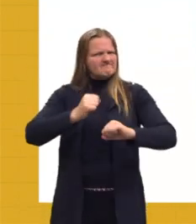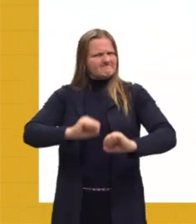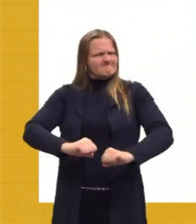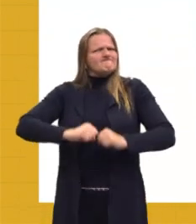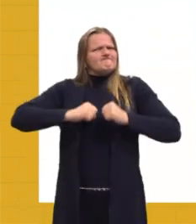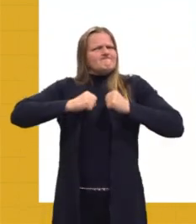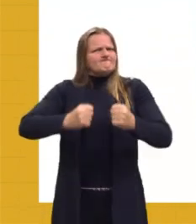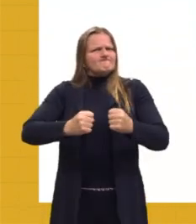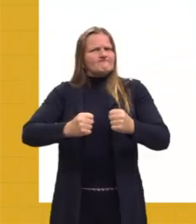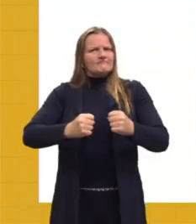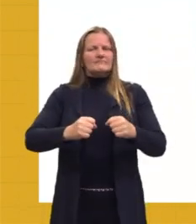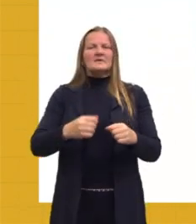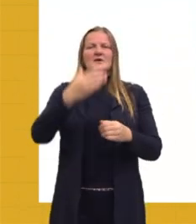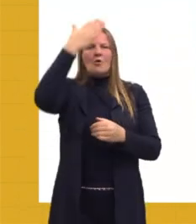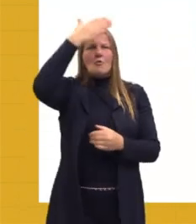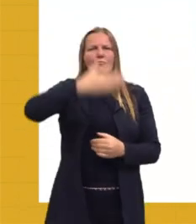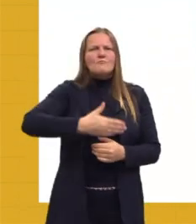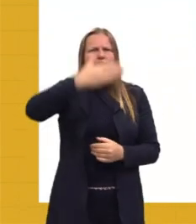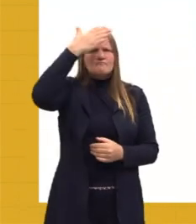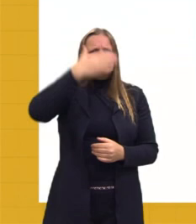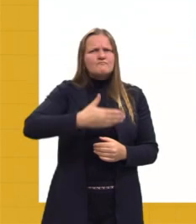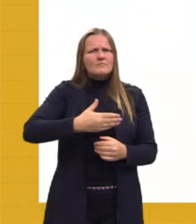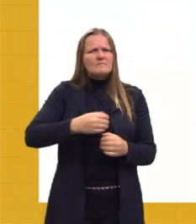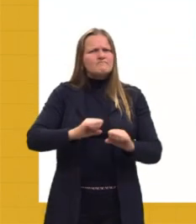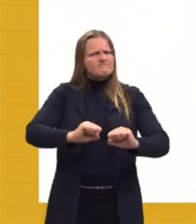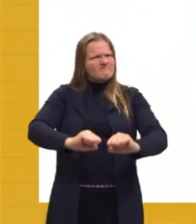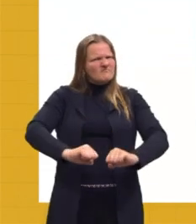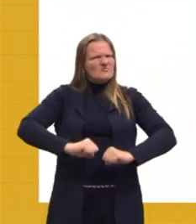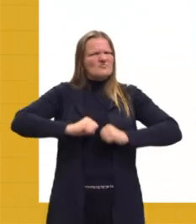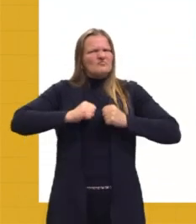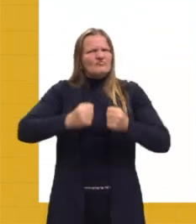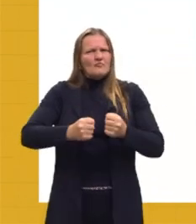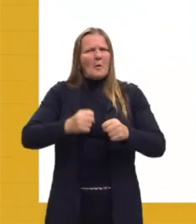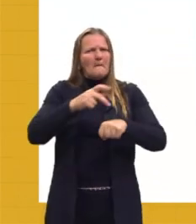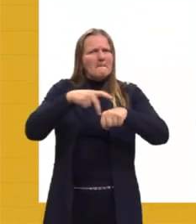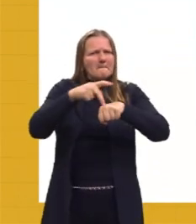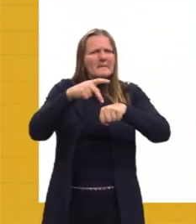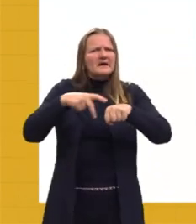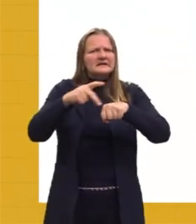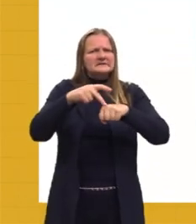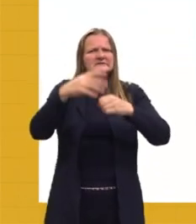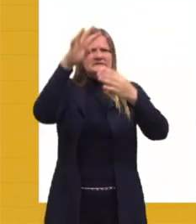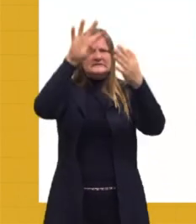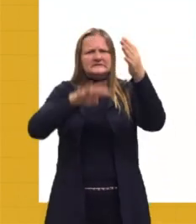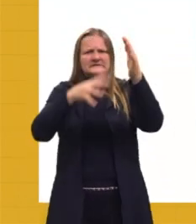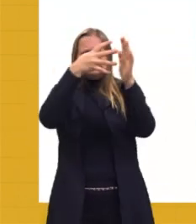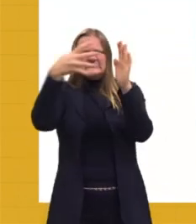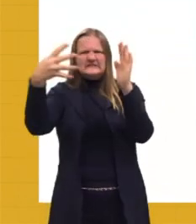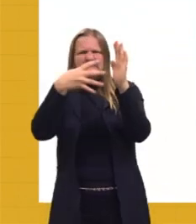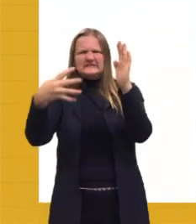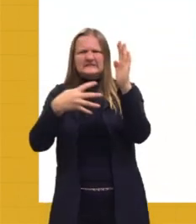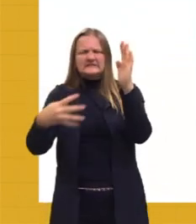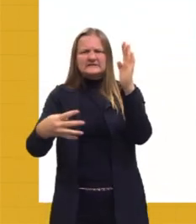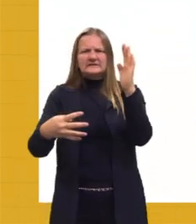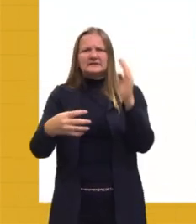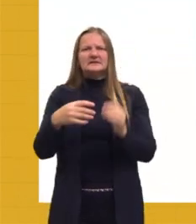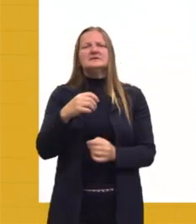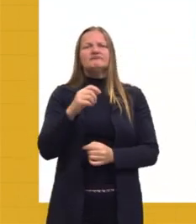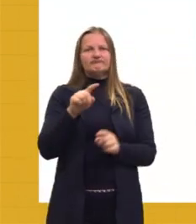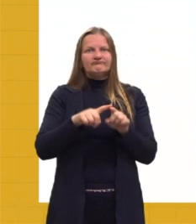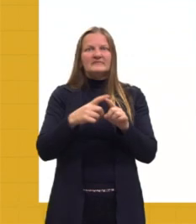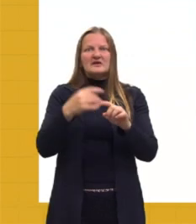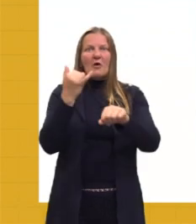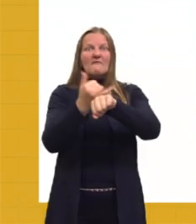tá que é uma barreira literalmente não é uma barreira de arame farpado entre outras coisas e que